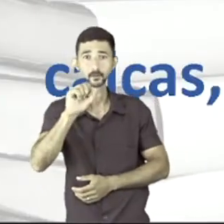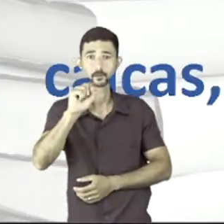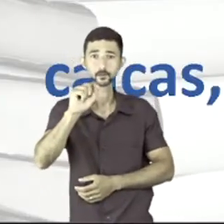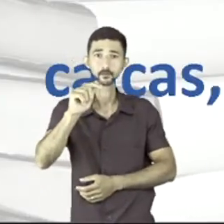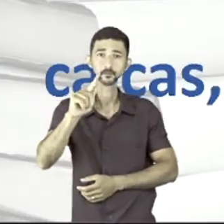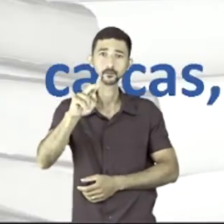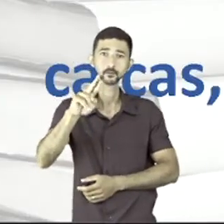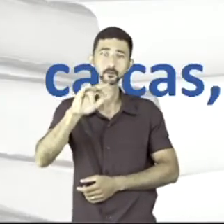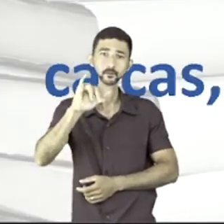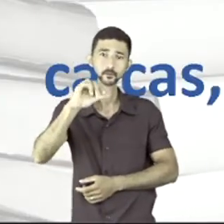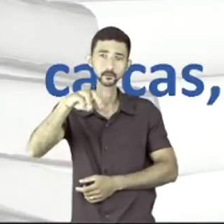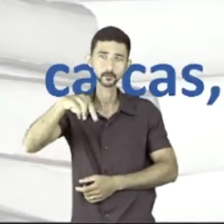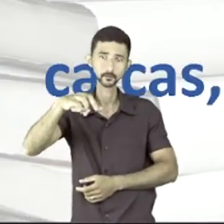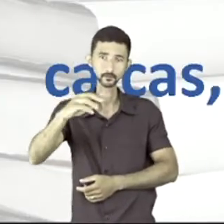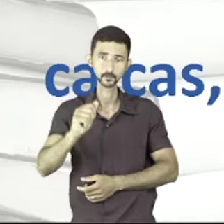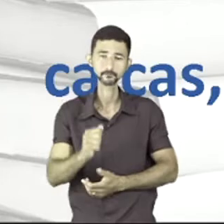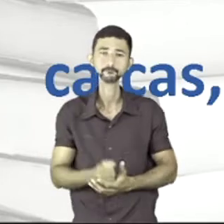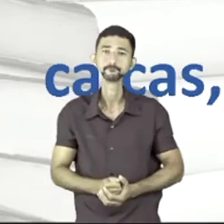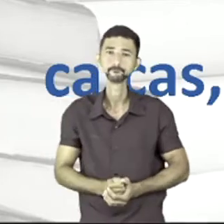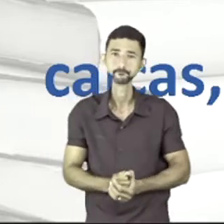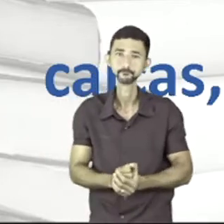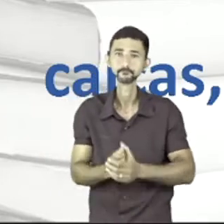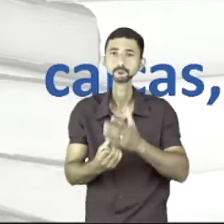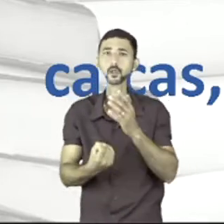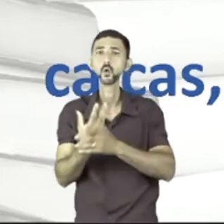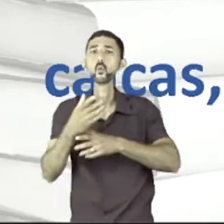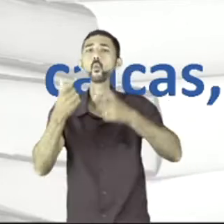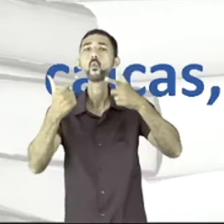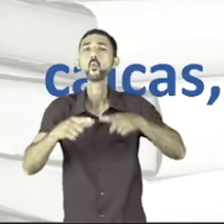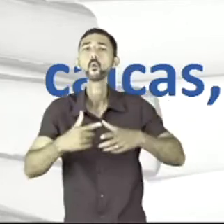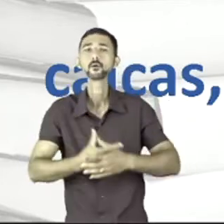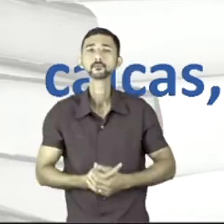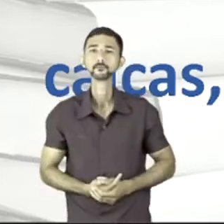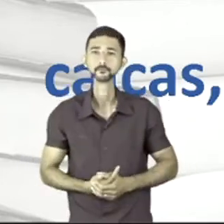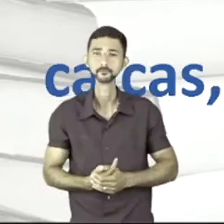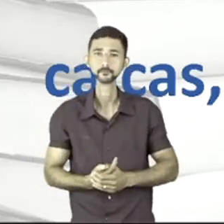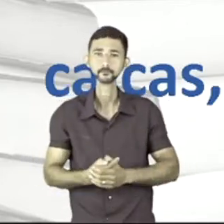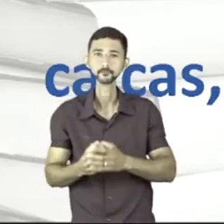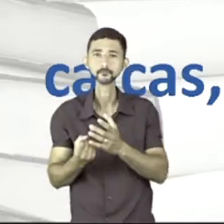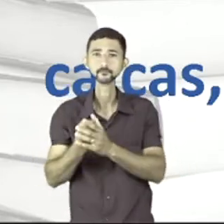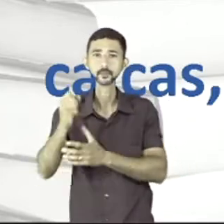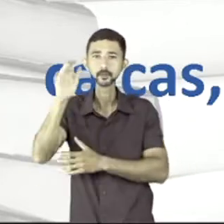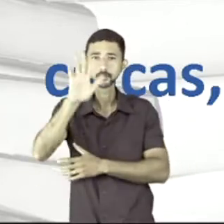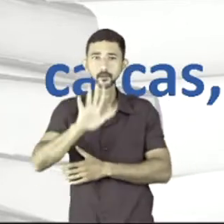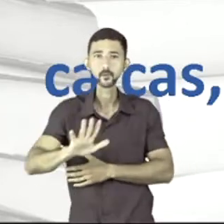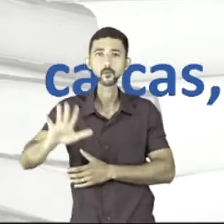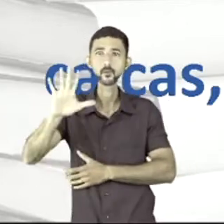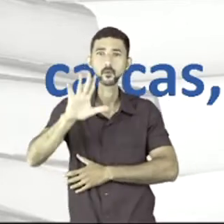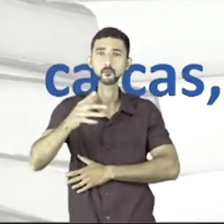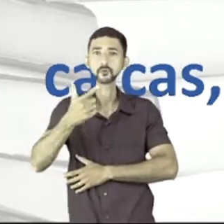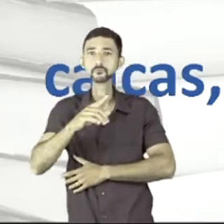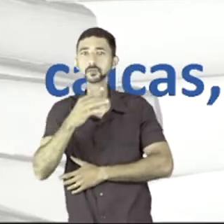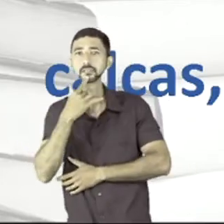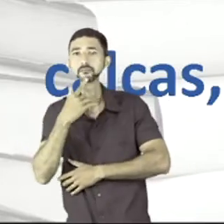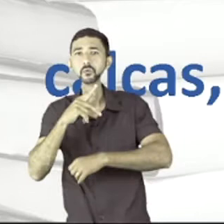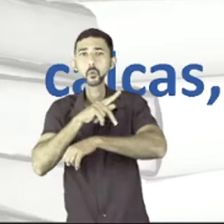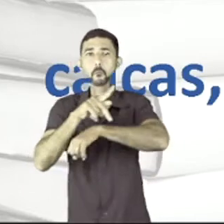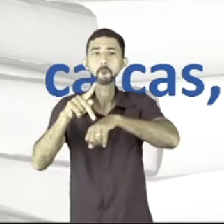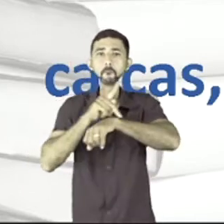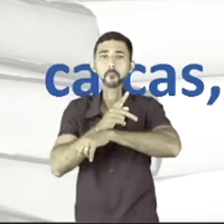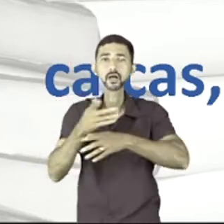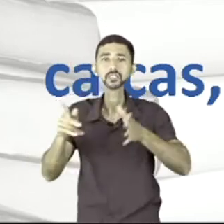esgrima, tá? A esgrima, ela surgiu aonde? Ela surgiu na Europa. Não temos um